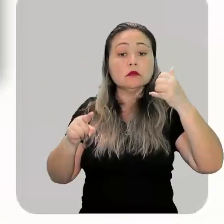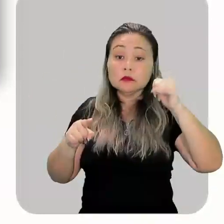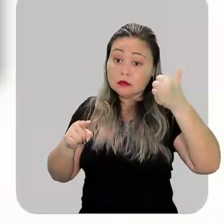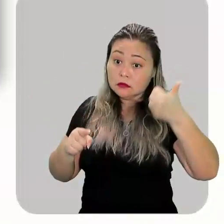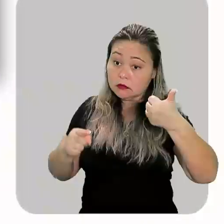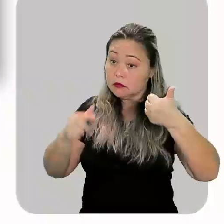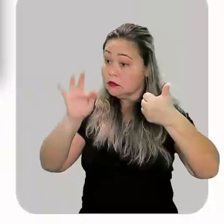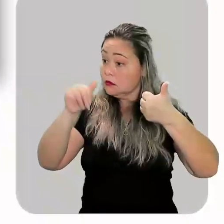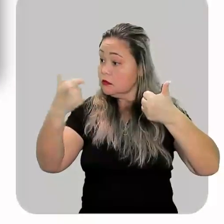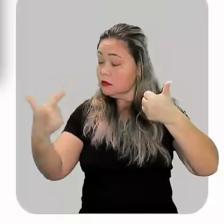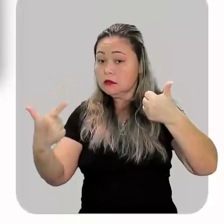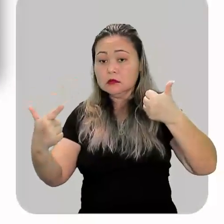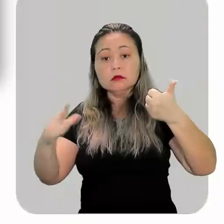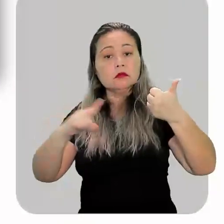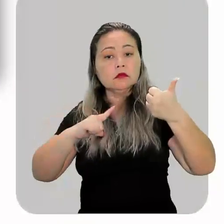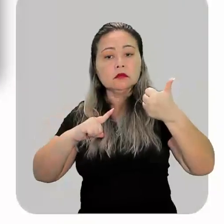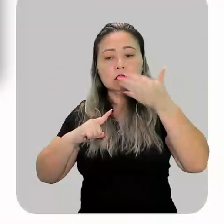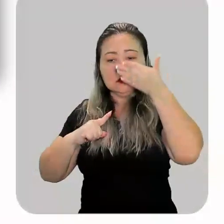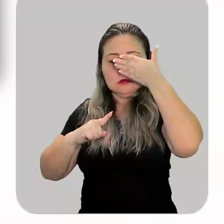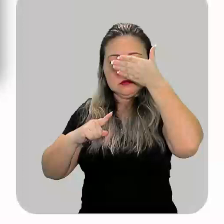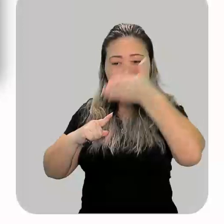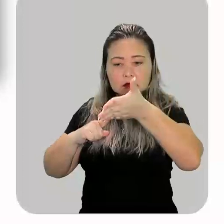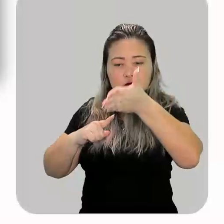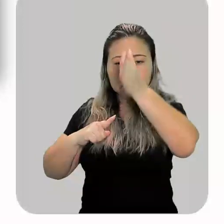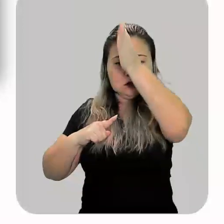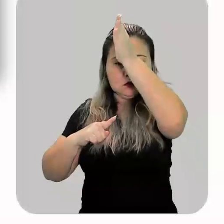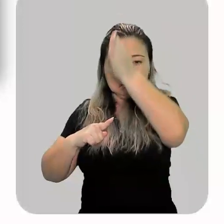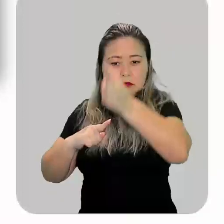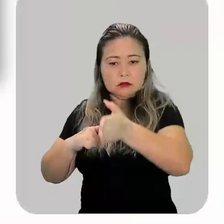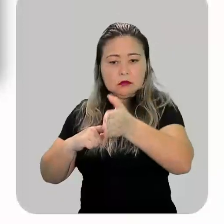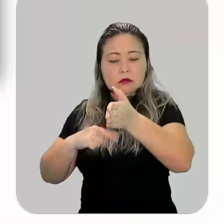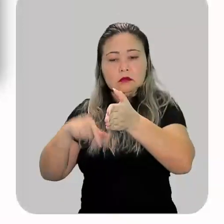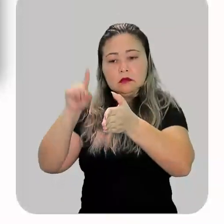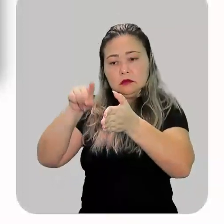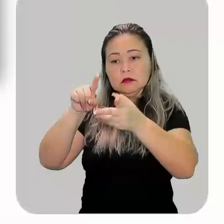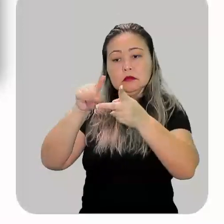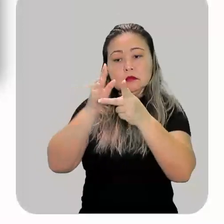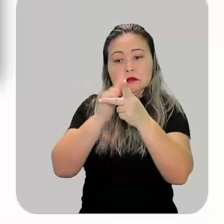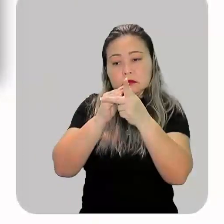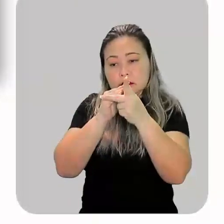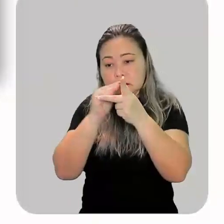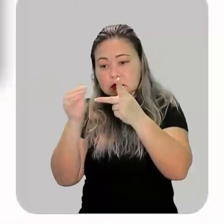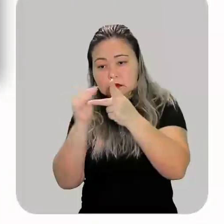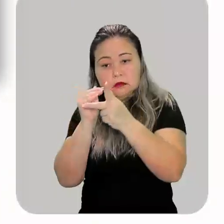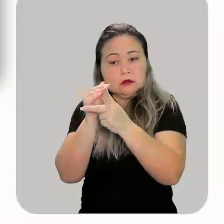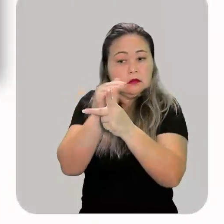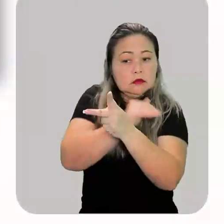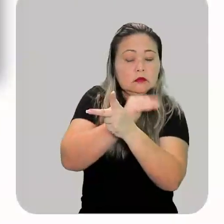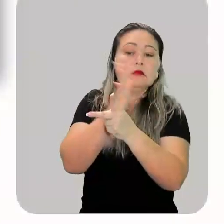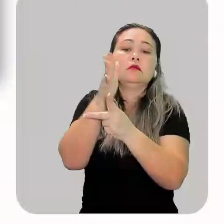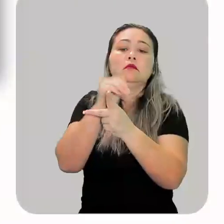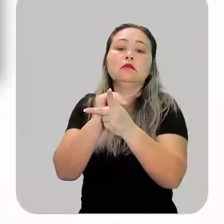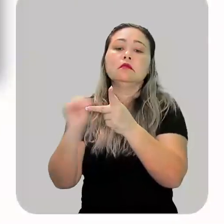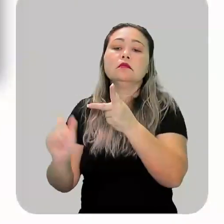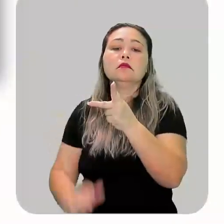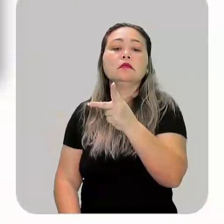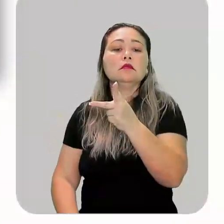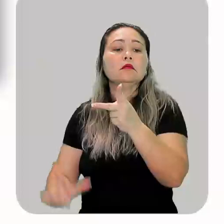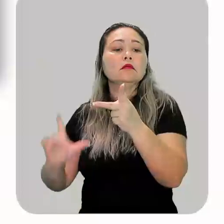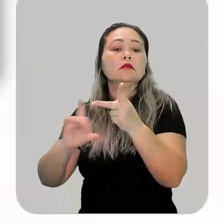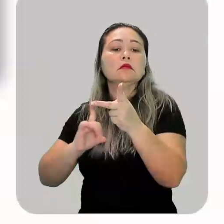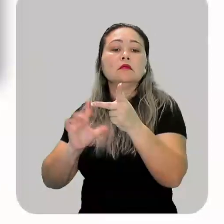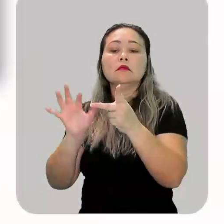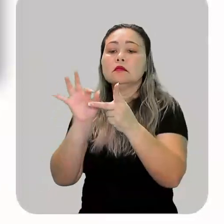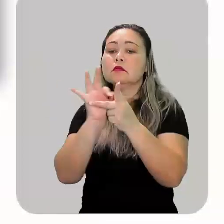foco 2. O que mais? Nós temos o centro da elipse, né? Aqui, no caso, é a origem do plano cartesiano. Nós temos